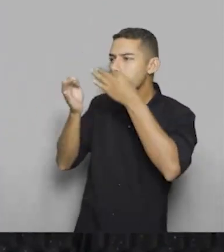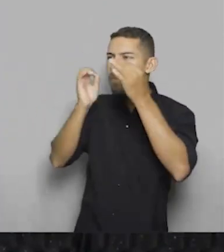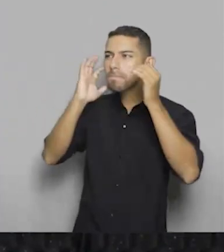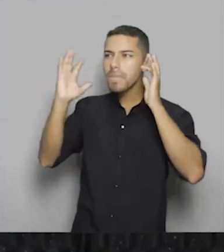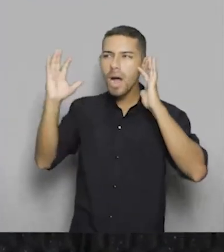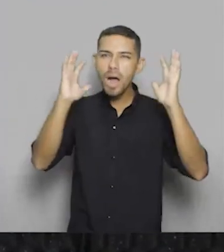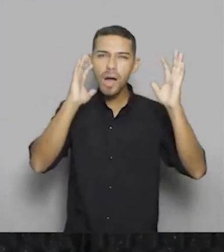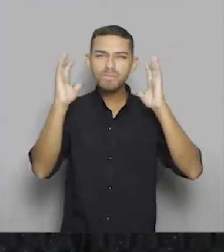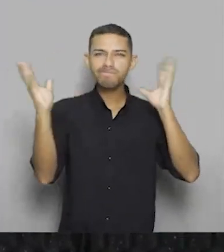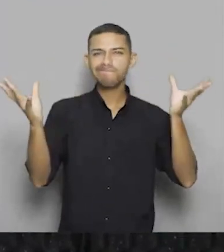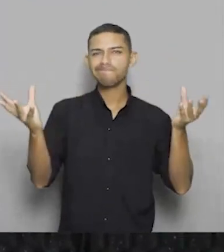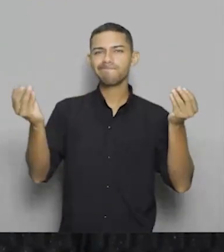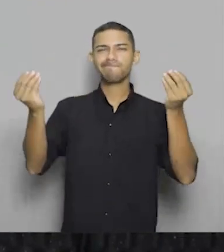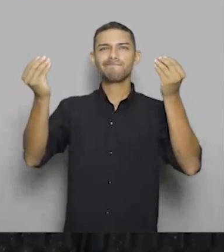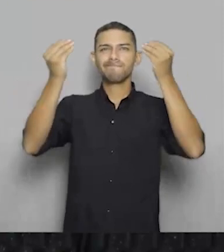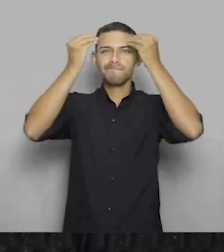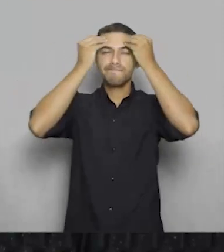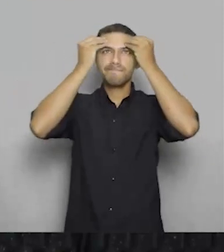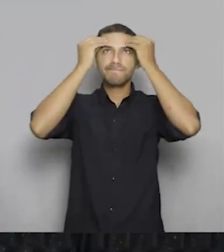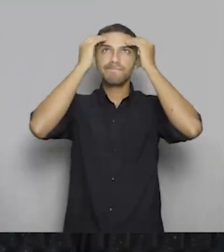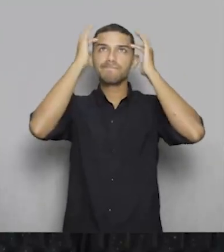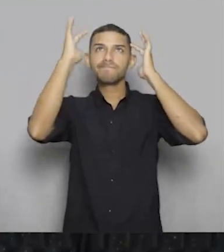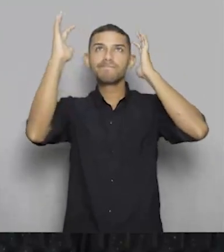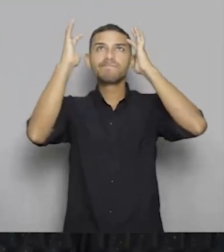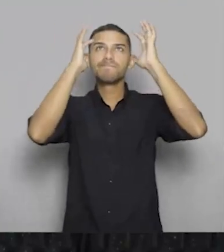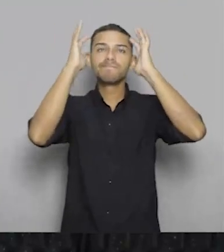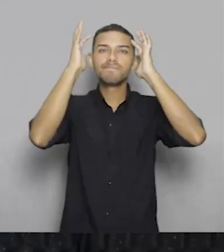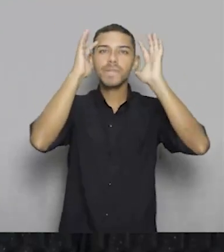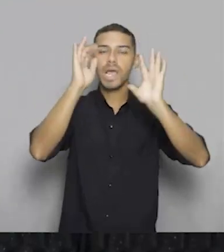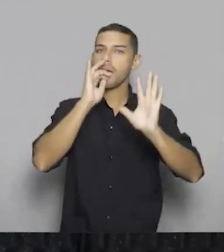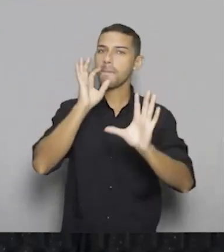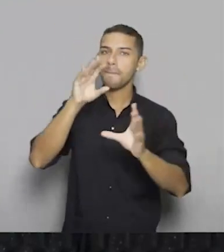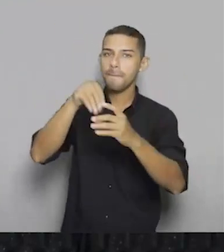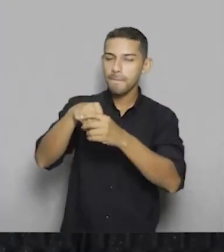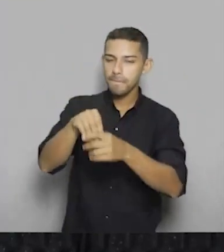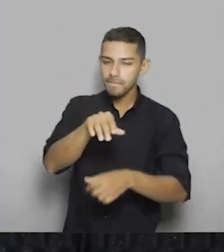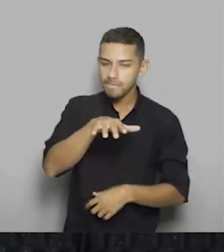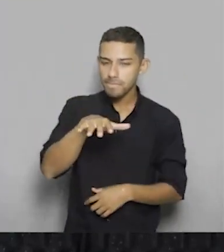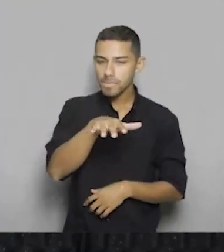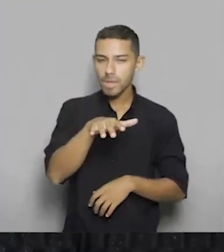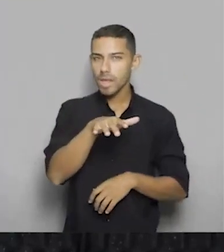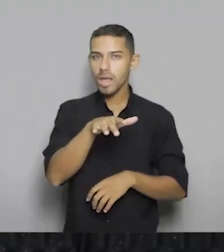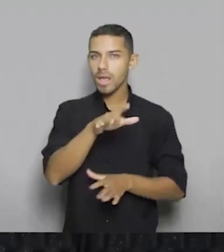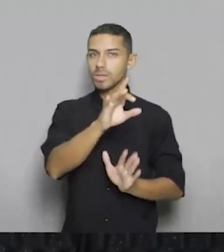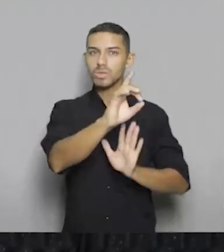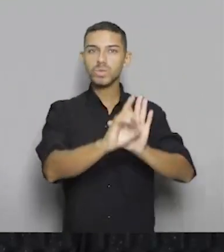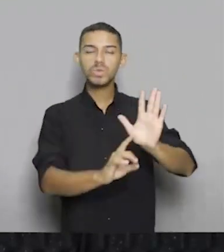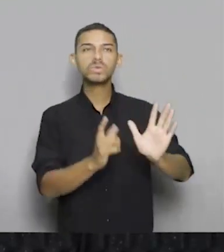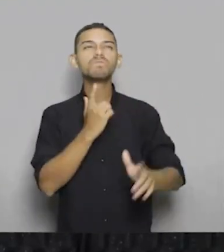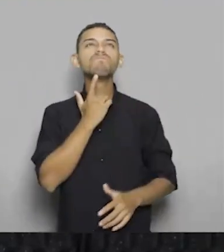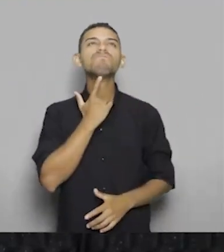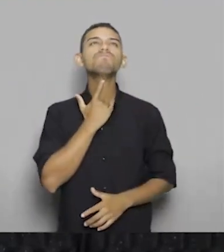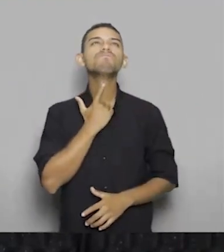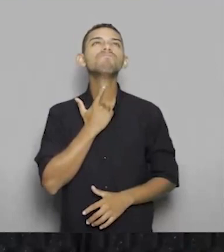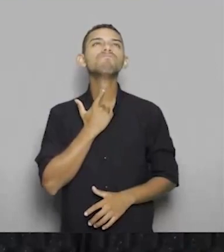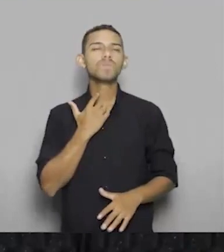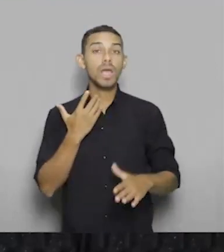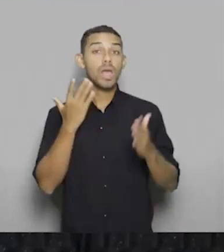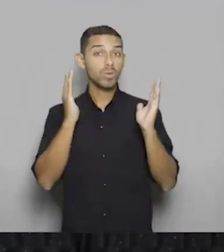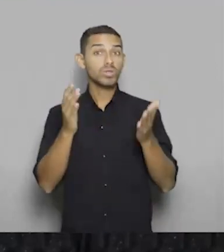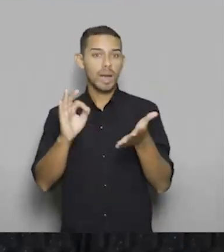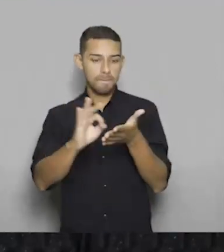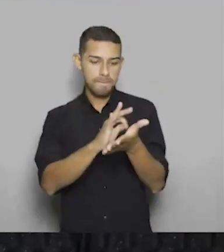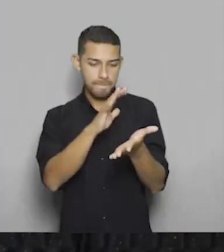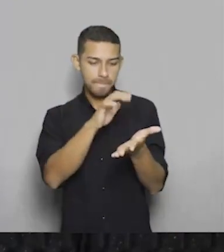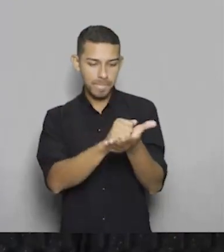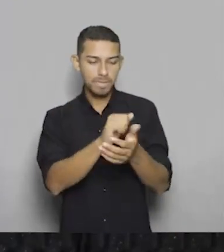adentramos nesse campo do direito, já estudando, nossos desejos vão aumentando, né? Eu